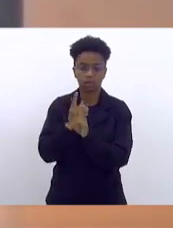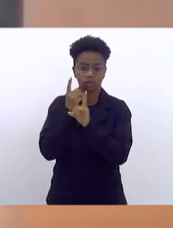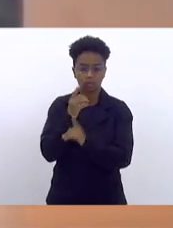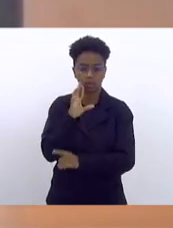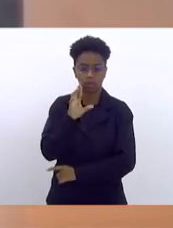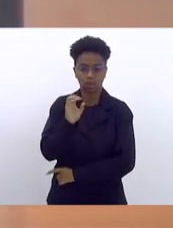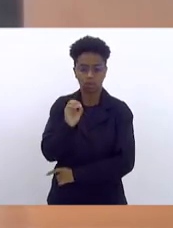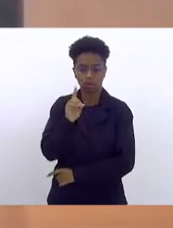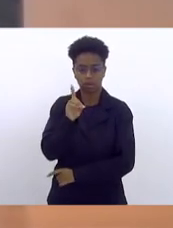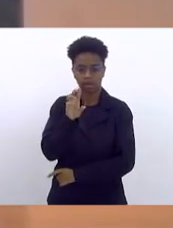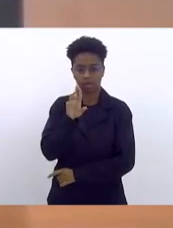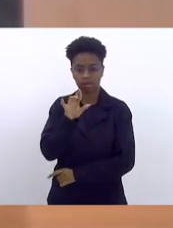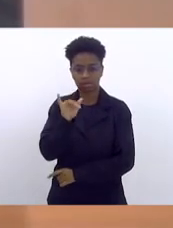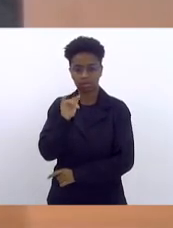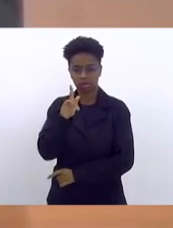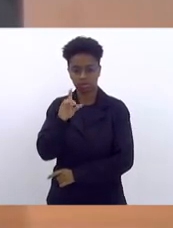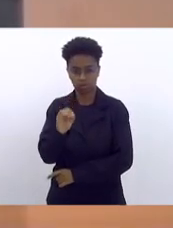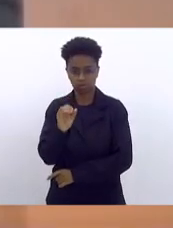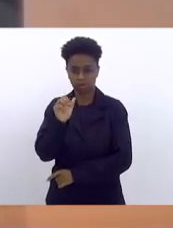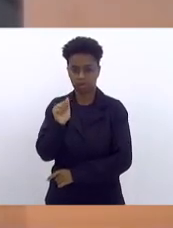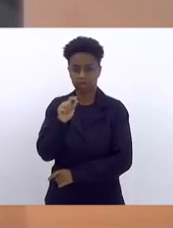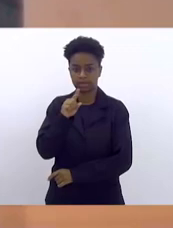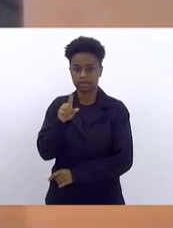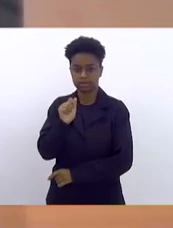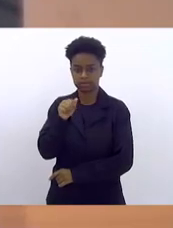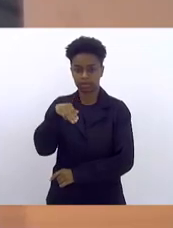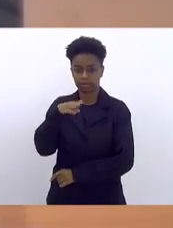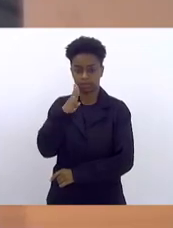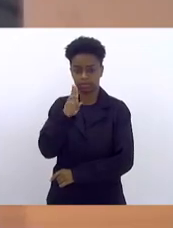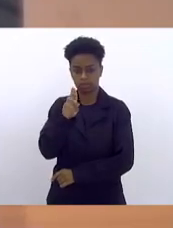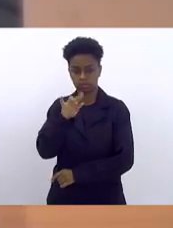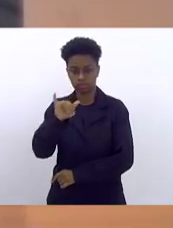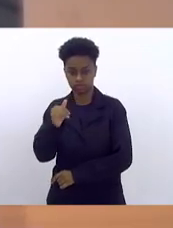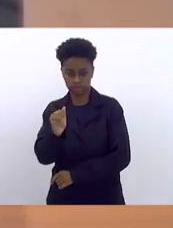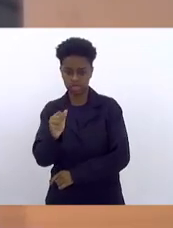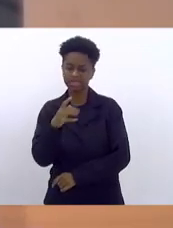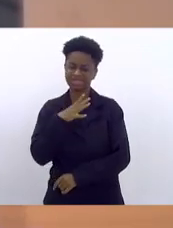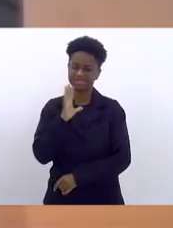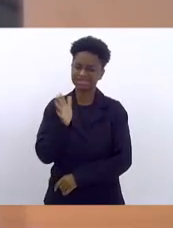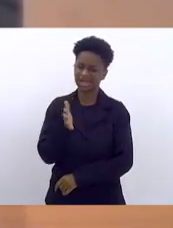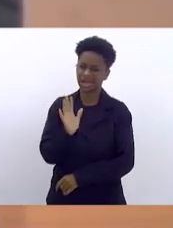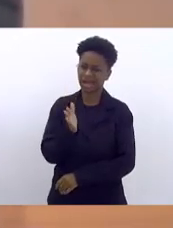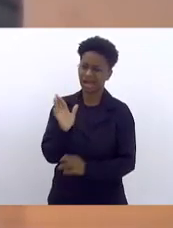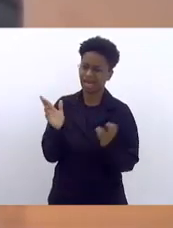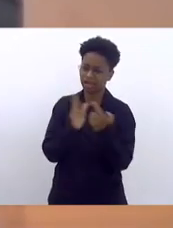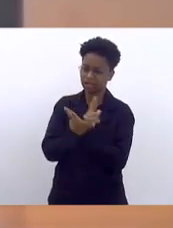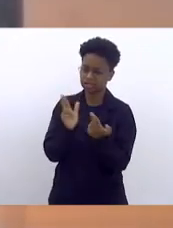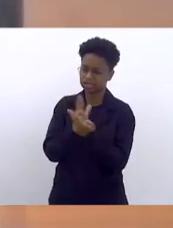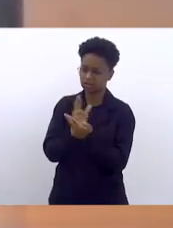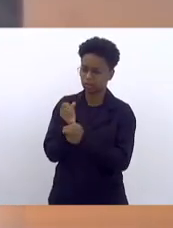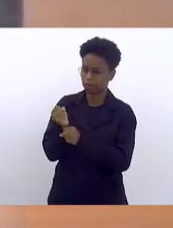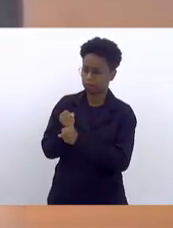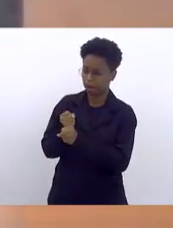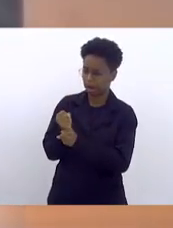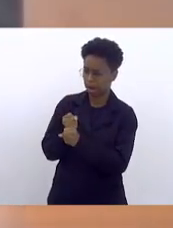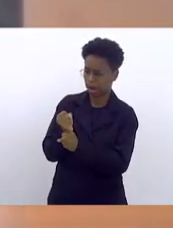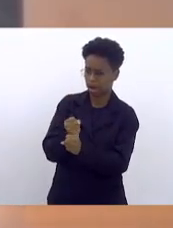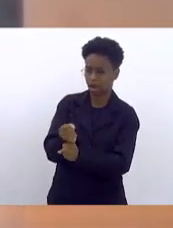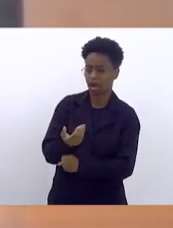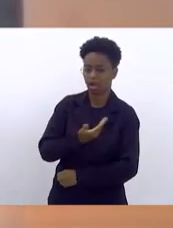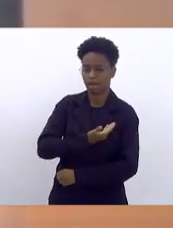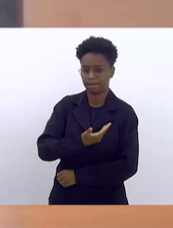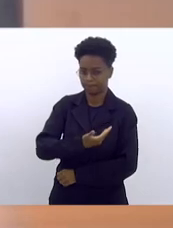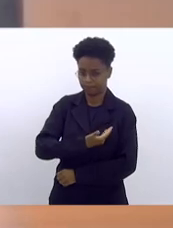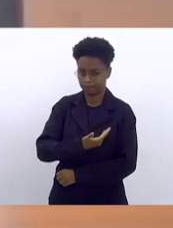Azambuja que eu chamo assim já já já um uma relação de muitos anos de amizade